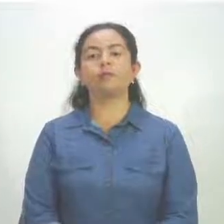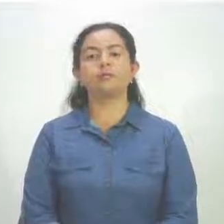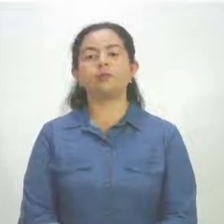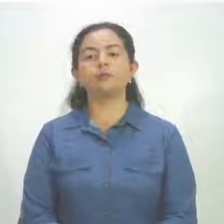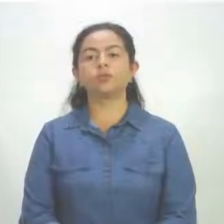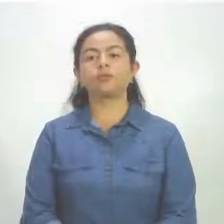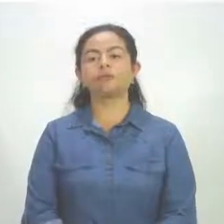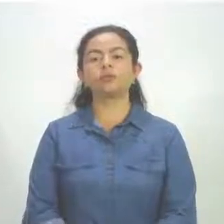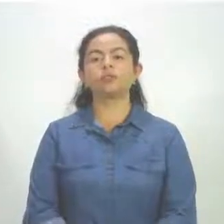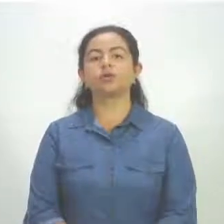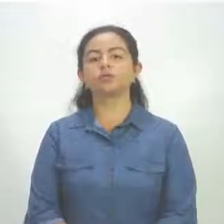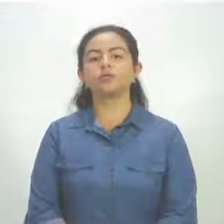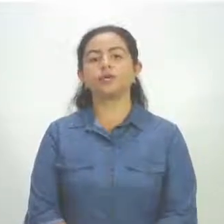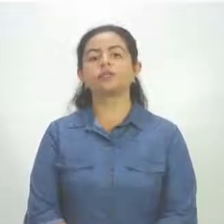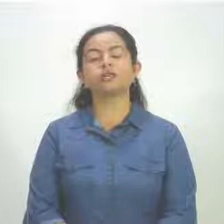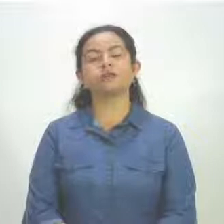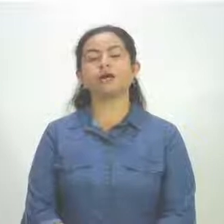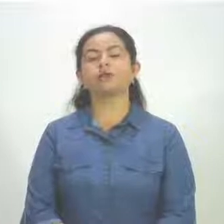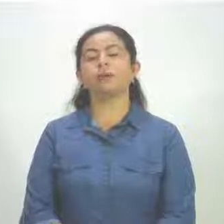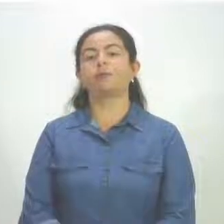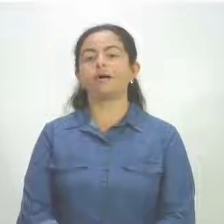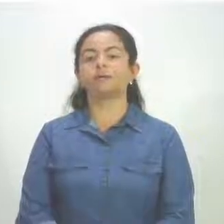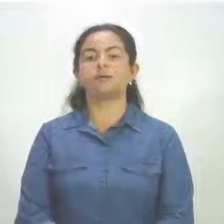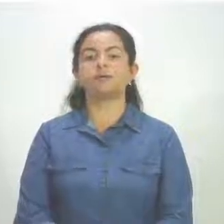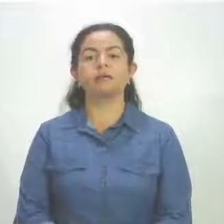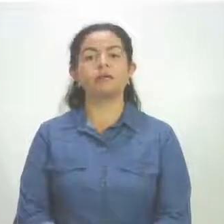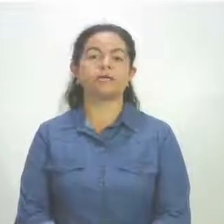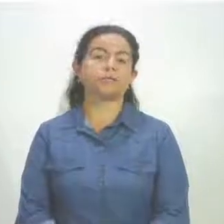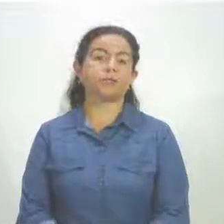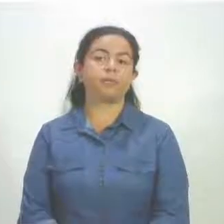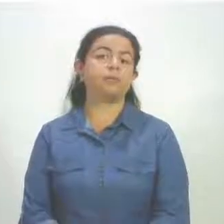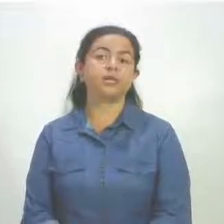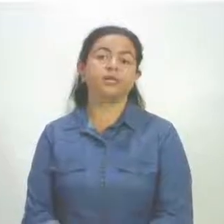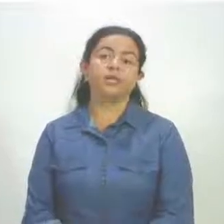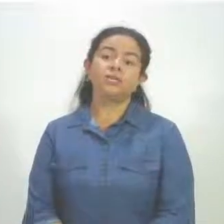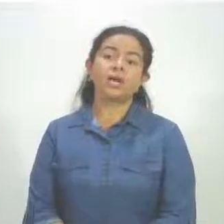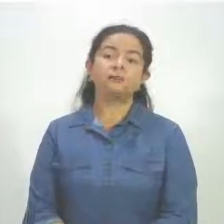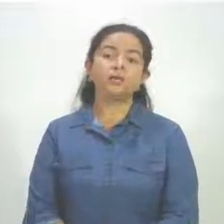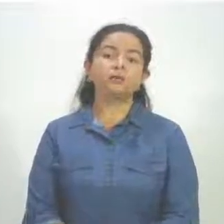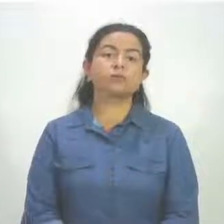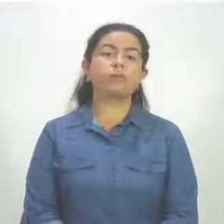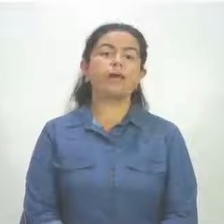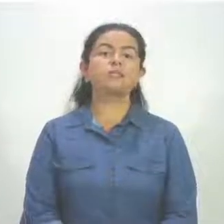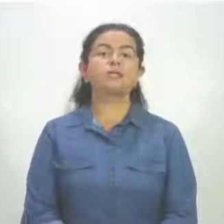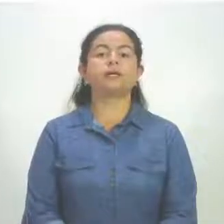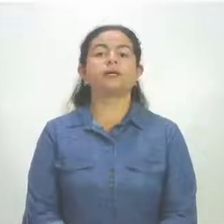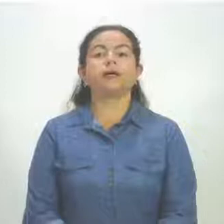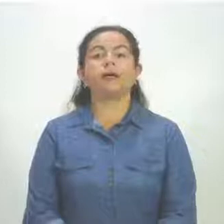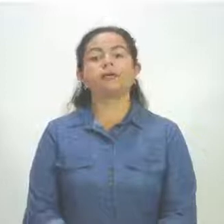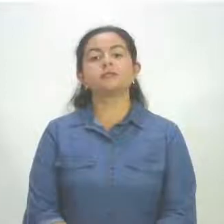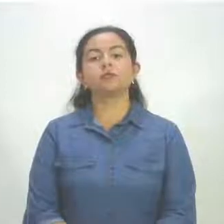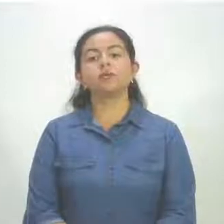turma apresentou um total de 18 discentes que ficaram reprovados em três ou mais disciplinas. E já no segundo